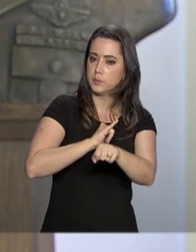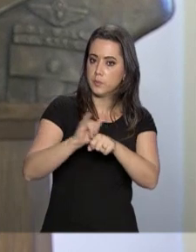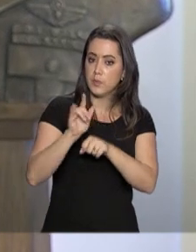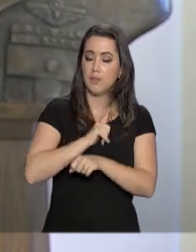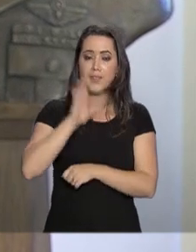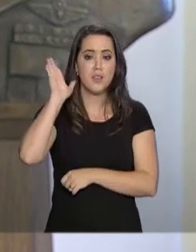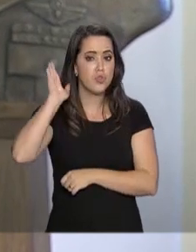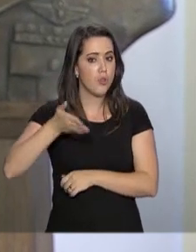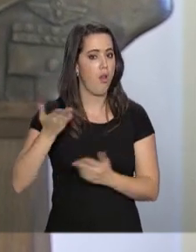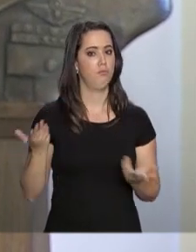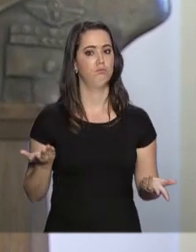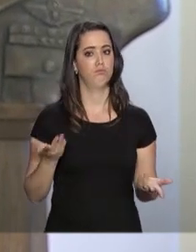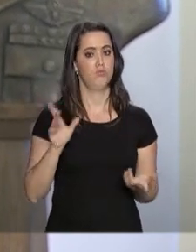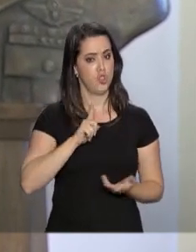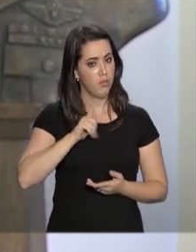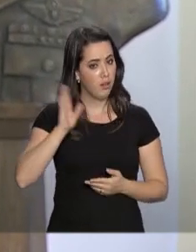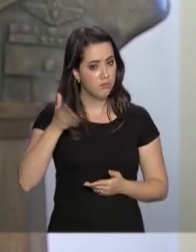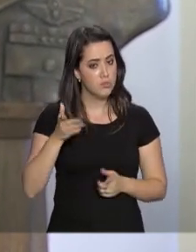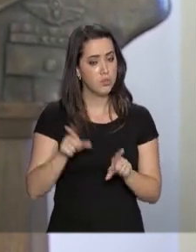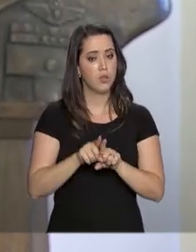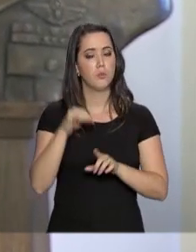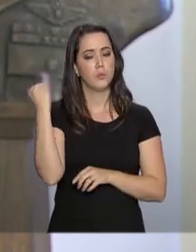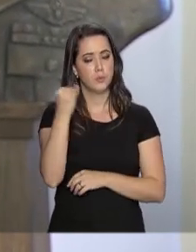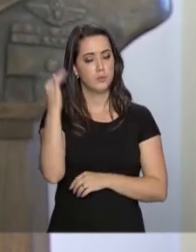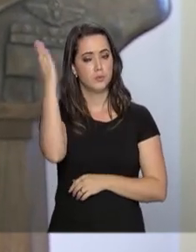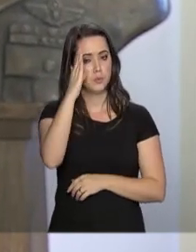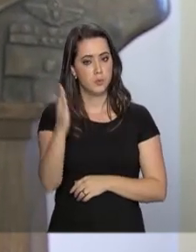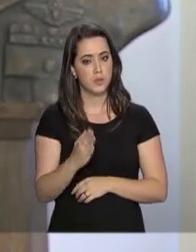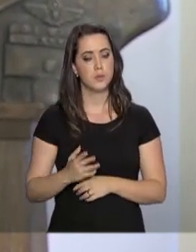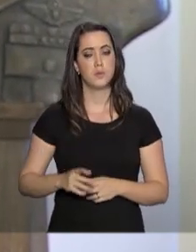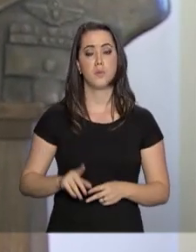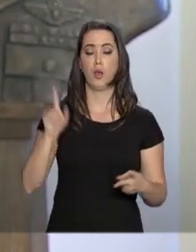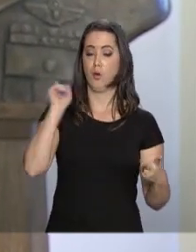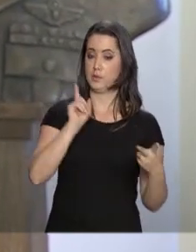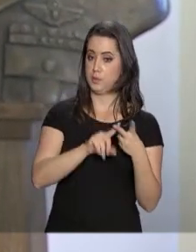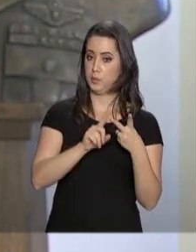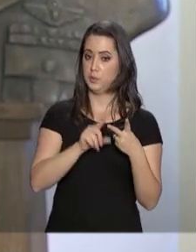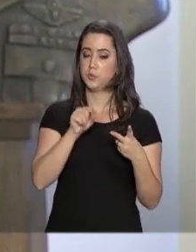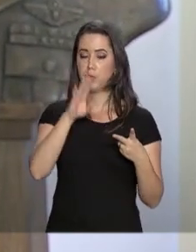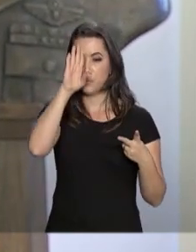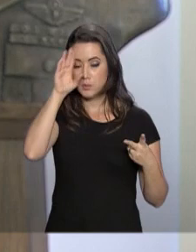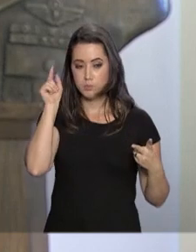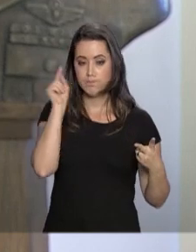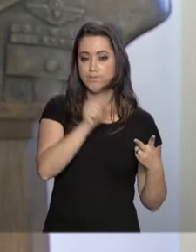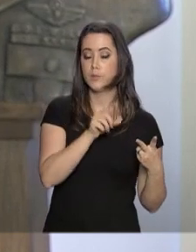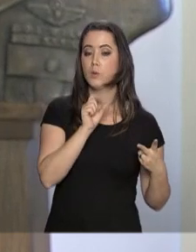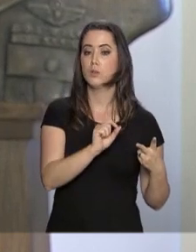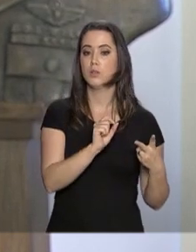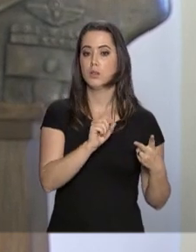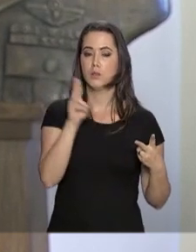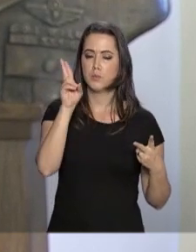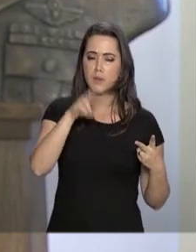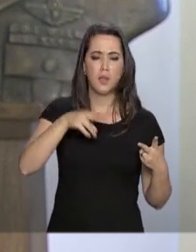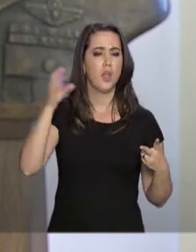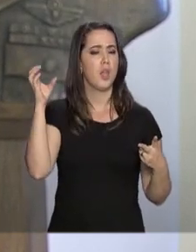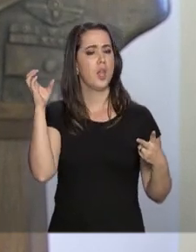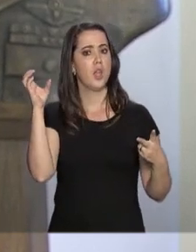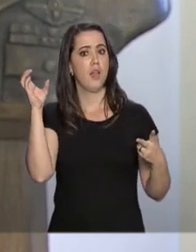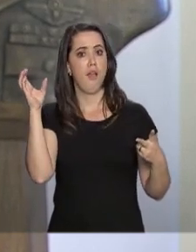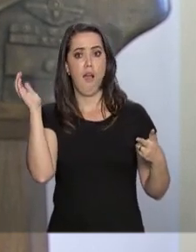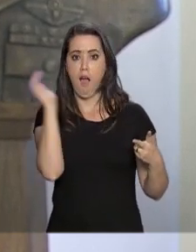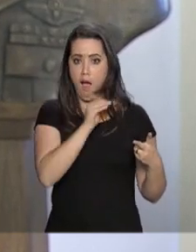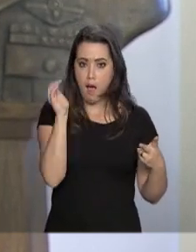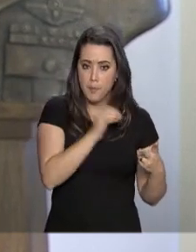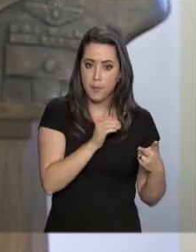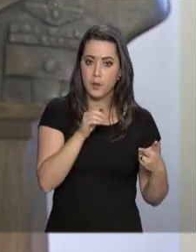existentes, todos essenciais ao país. A segunda prioridade é a urgente reestruturação